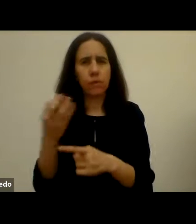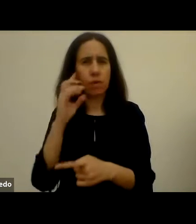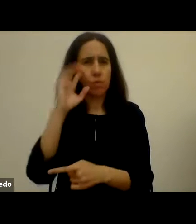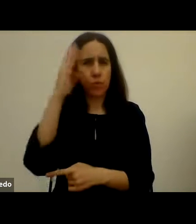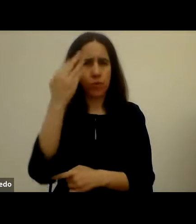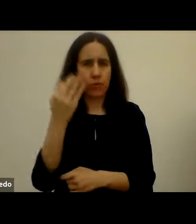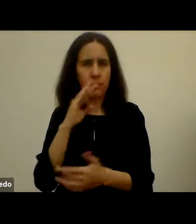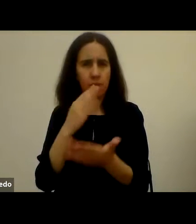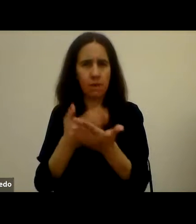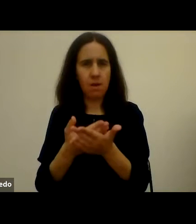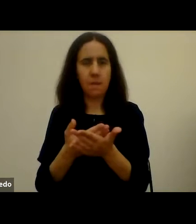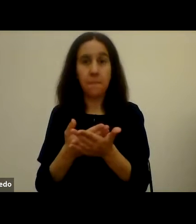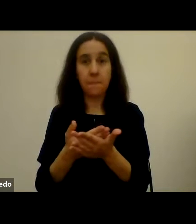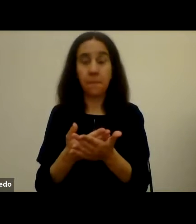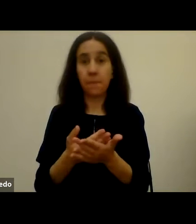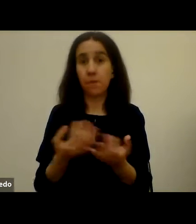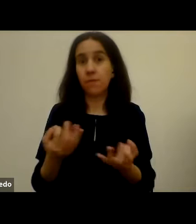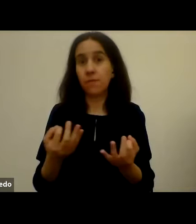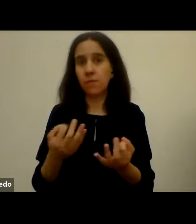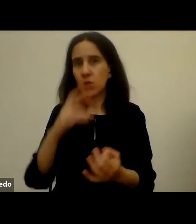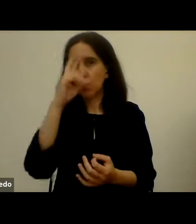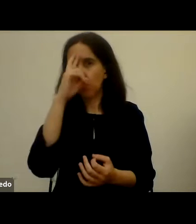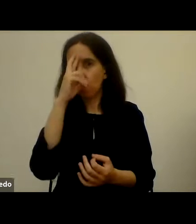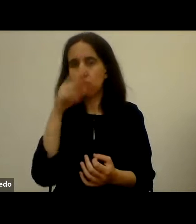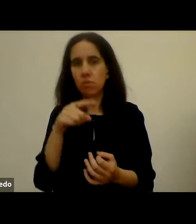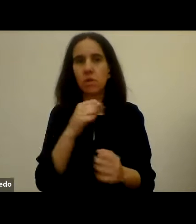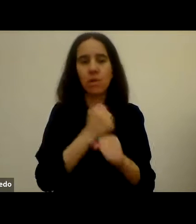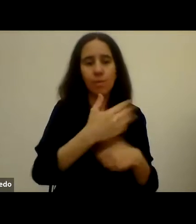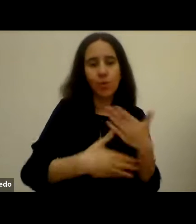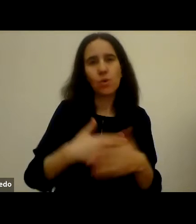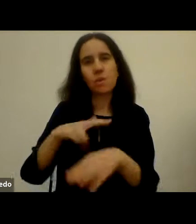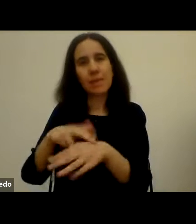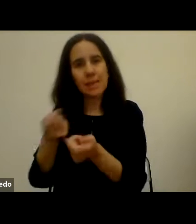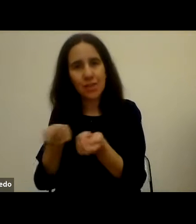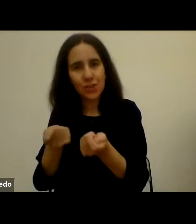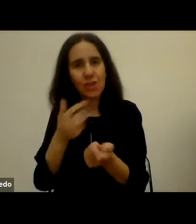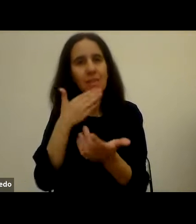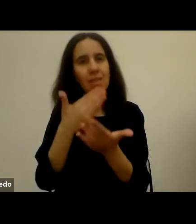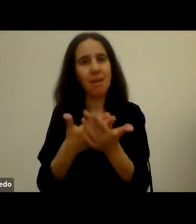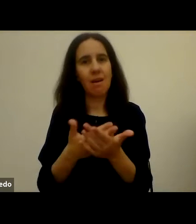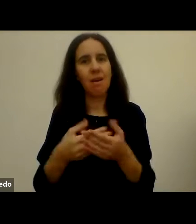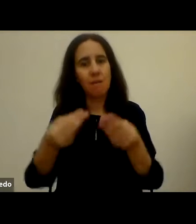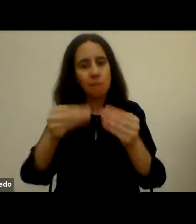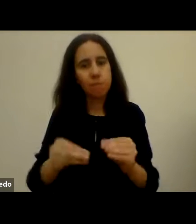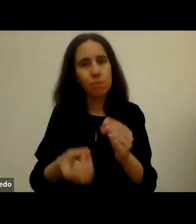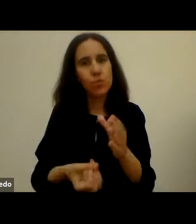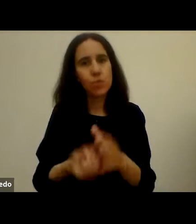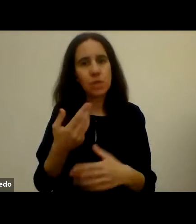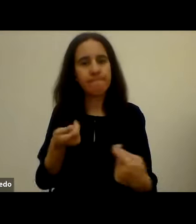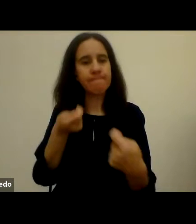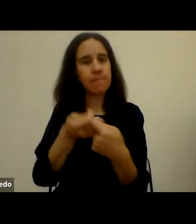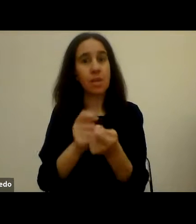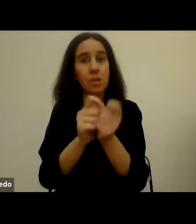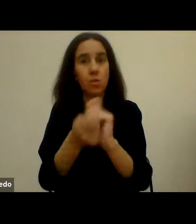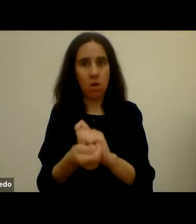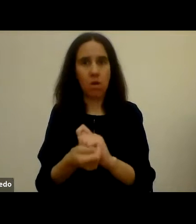importantes no seu esforço, quer de trabalhadores, quer de dirigentes, para os produzir da forma adequada